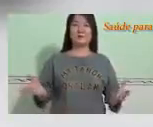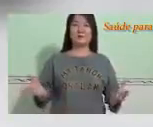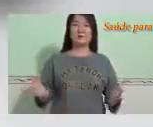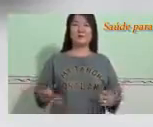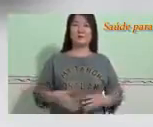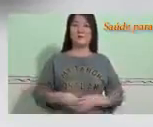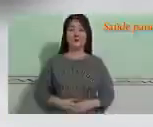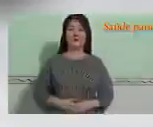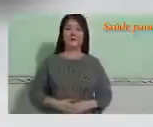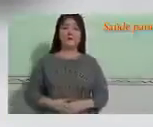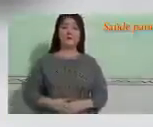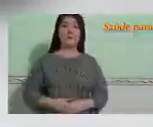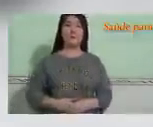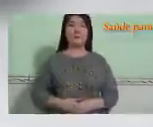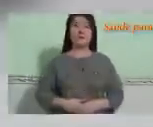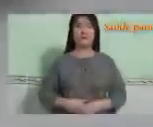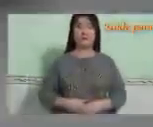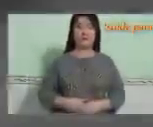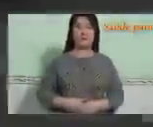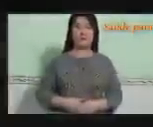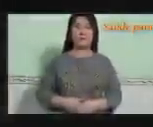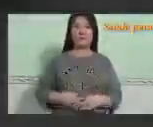DPRFARE acento circunflexo